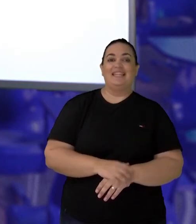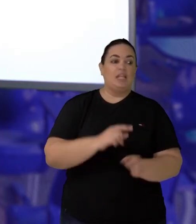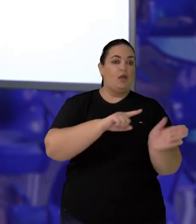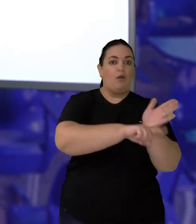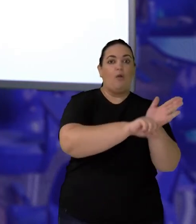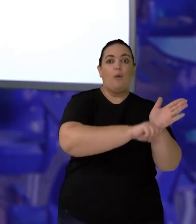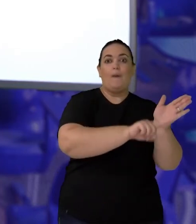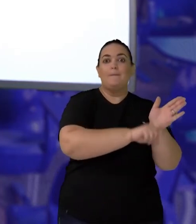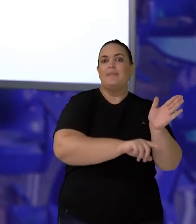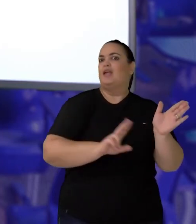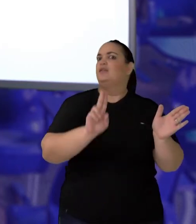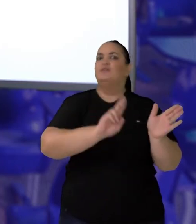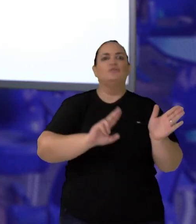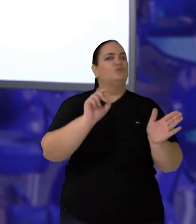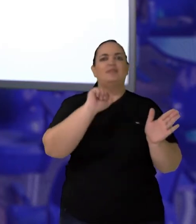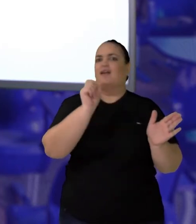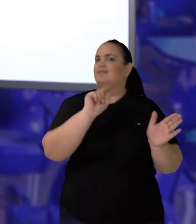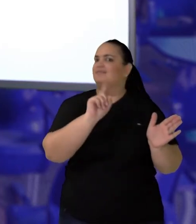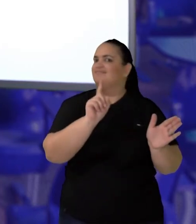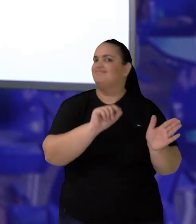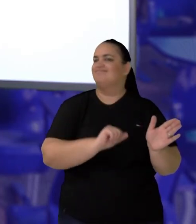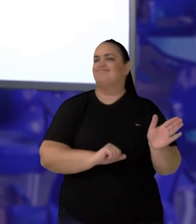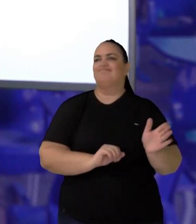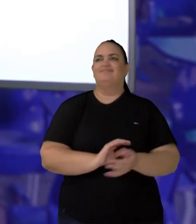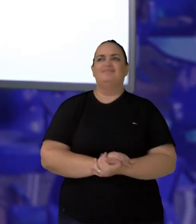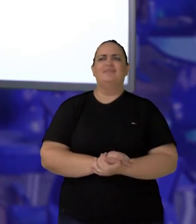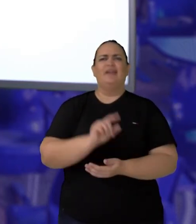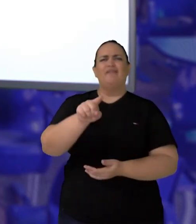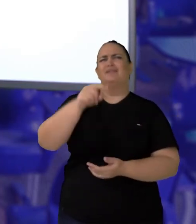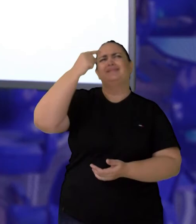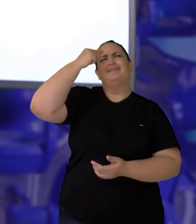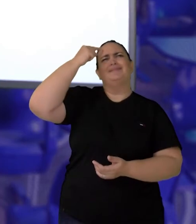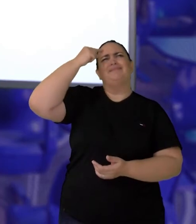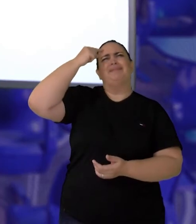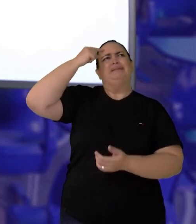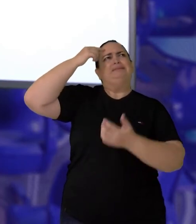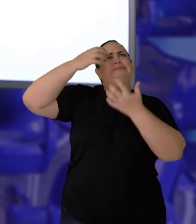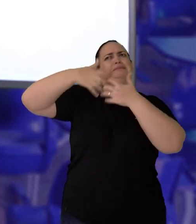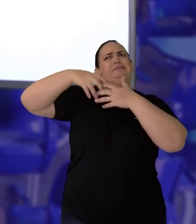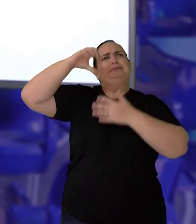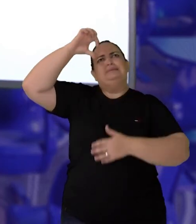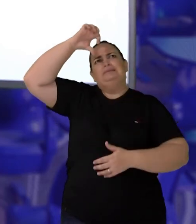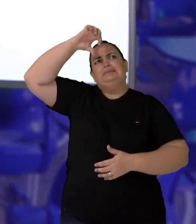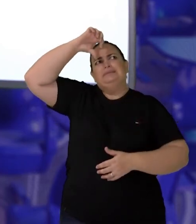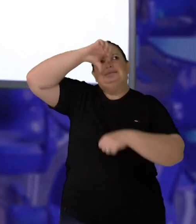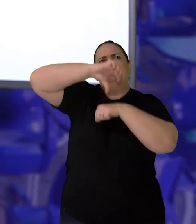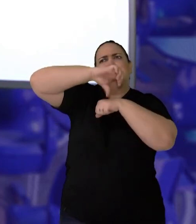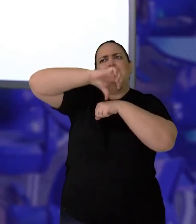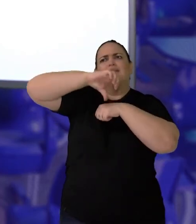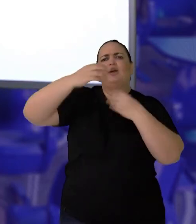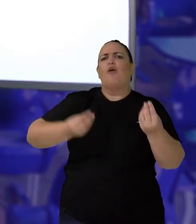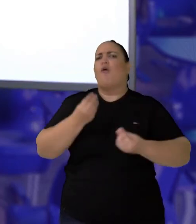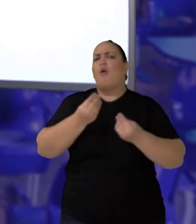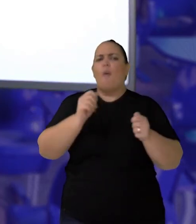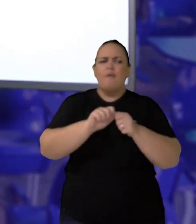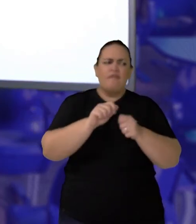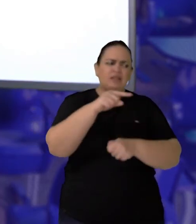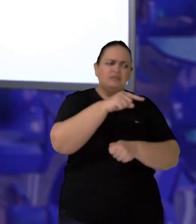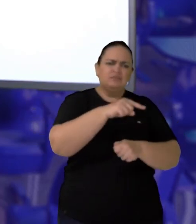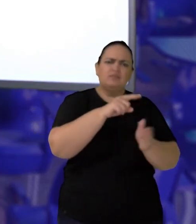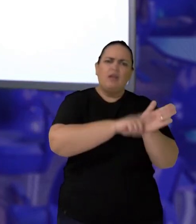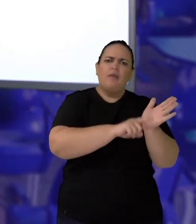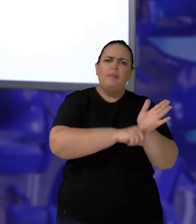de menos não está sendo considerado. Aí vocês devem estar se perguntando, Nossa, professor, mas o que eu vou fazer com esse sinal de